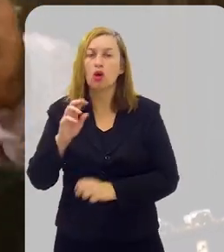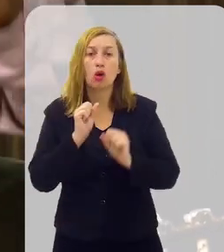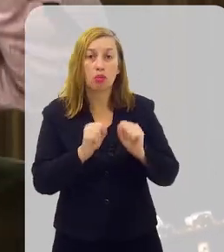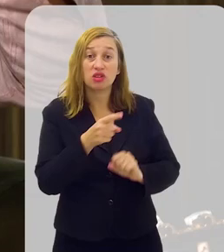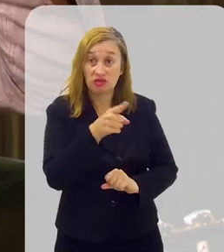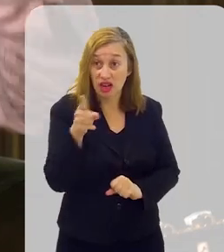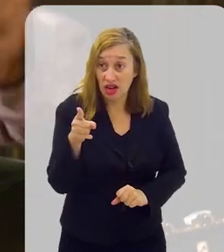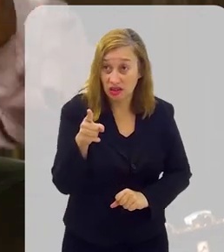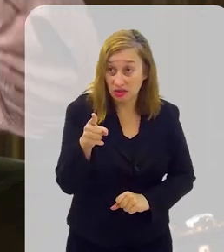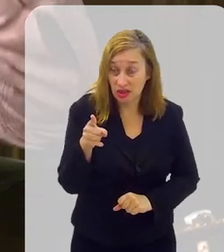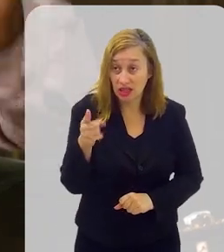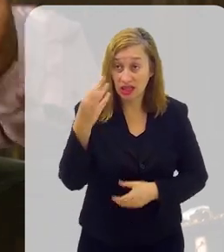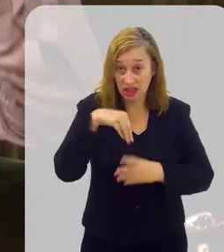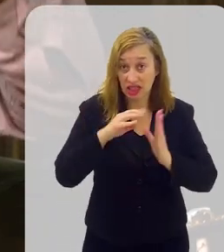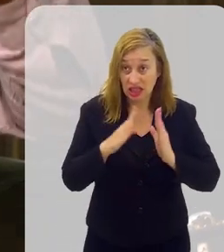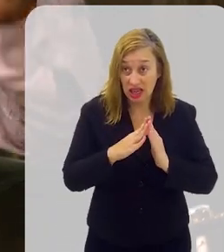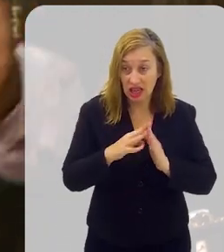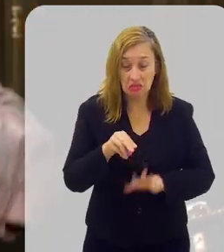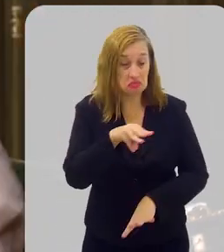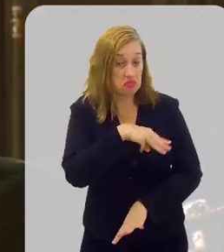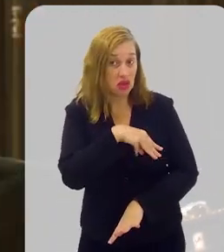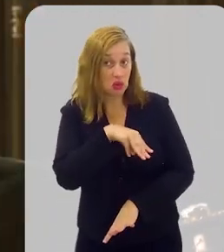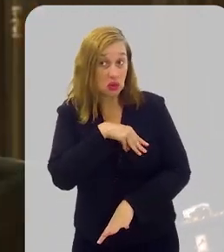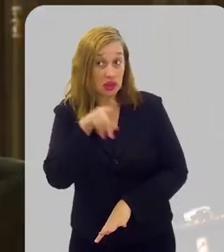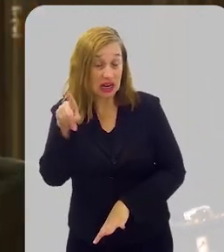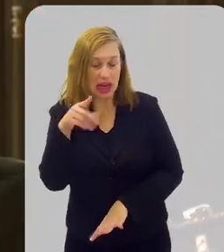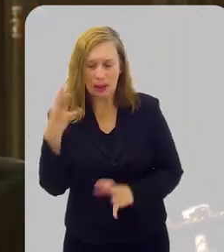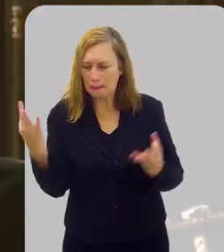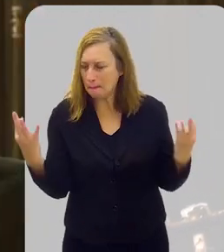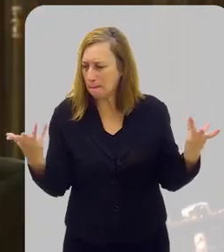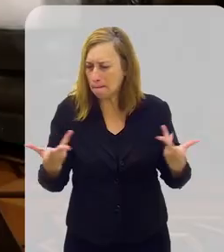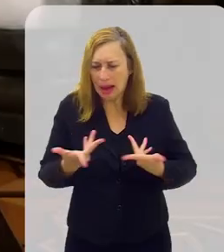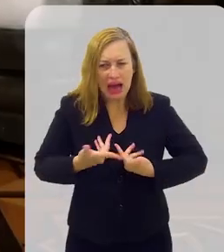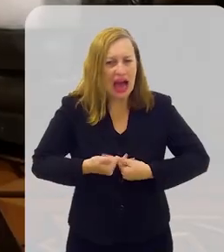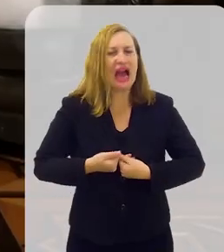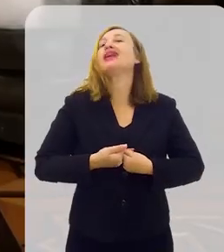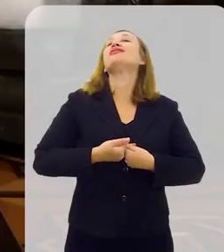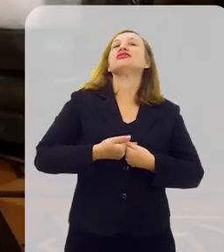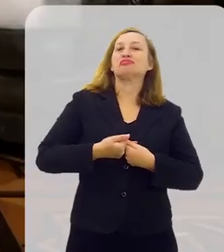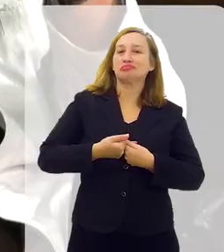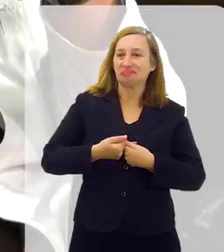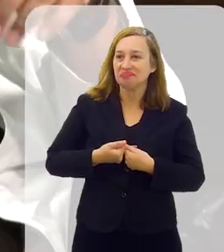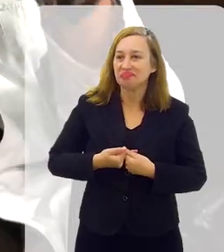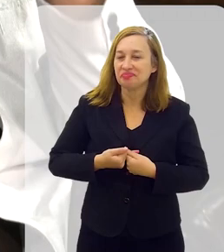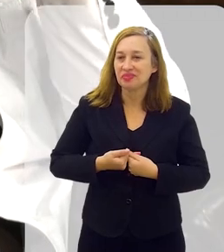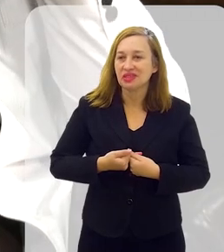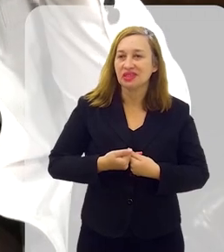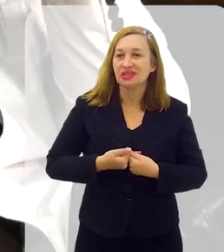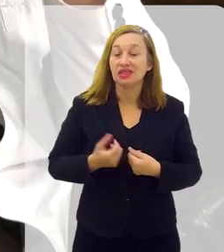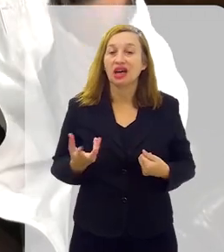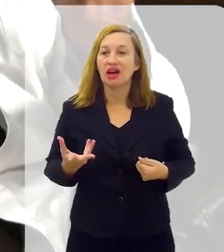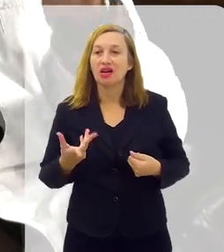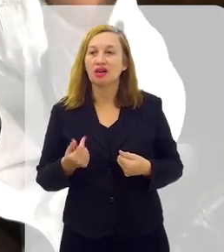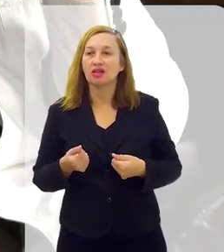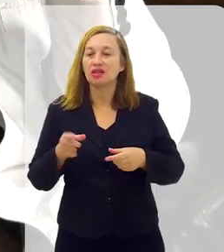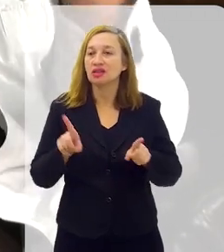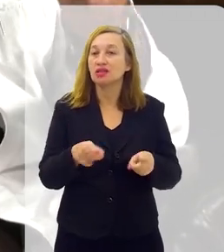praça, louvando e adorando o nome do Senhor. E eu posso dizer para você que está dentro de casa, Parque de Madureira é